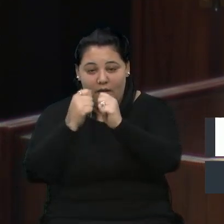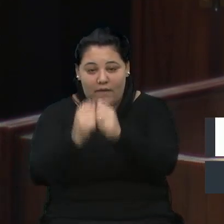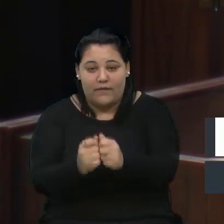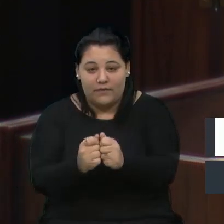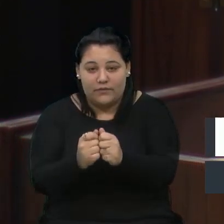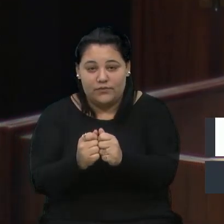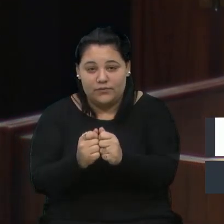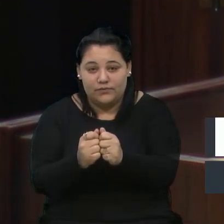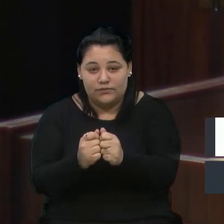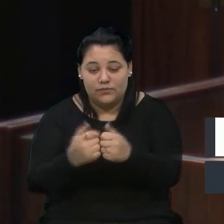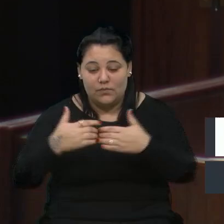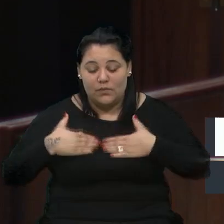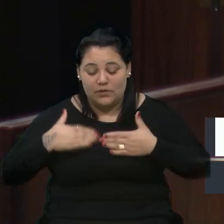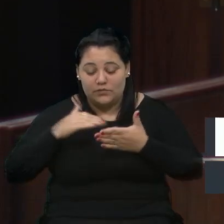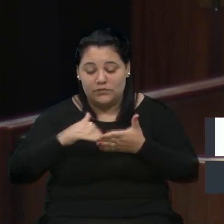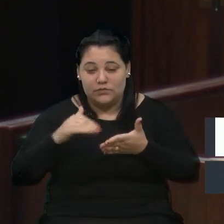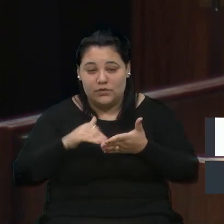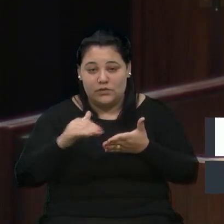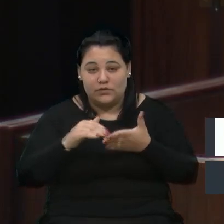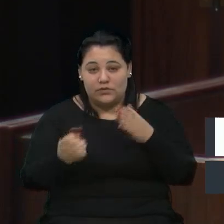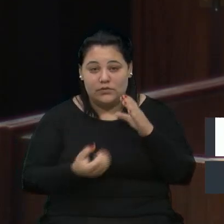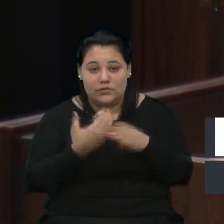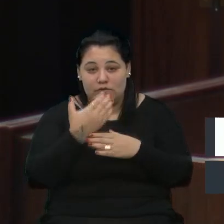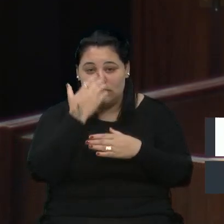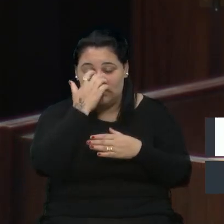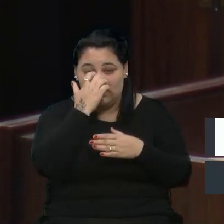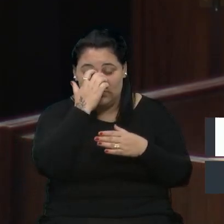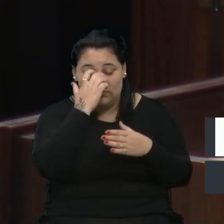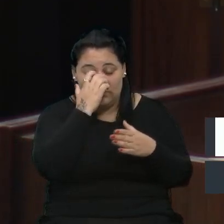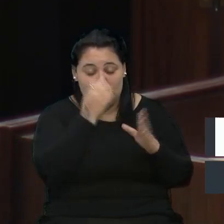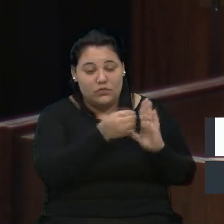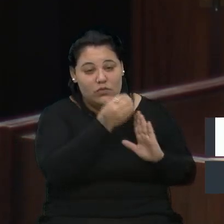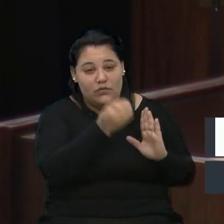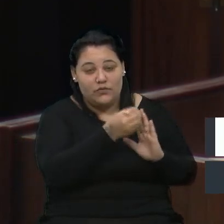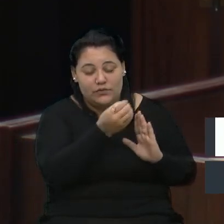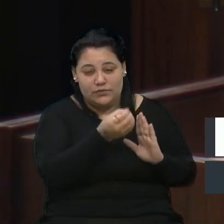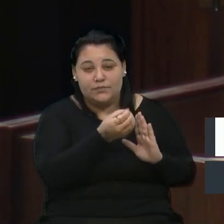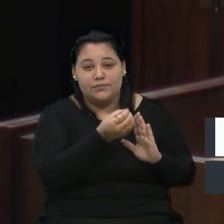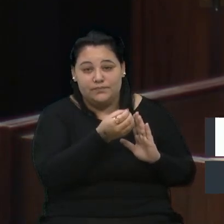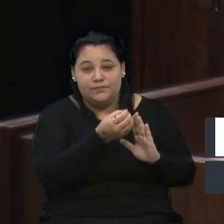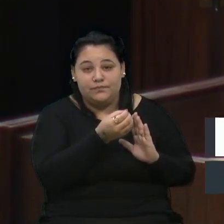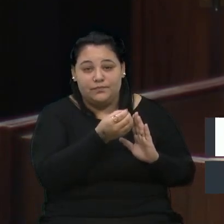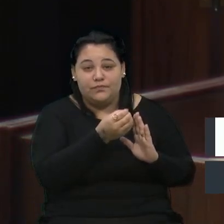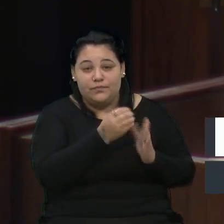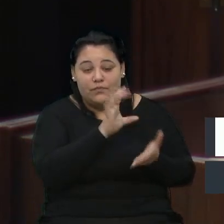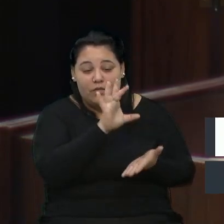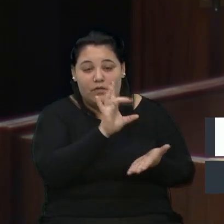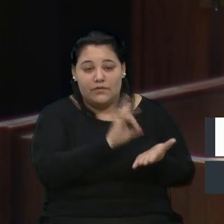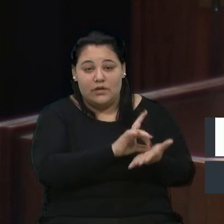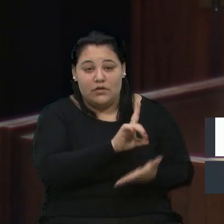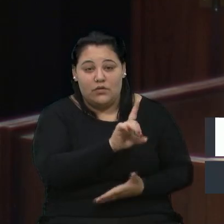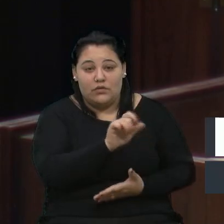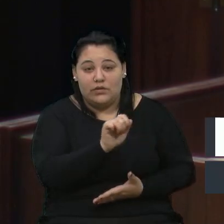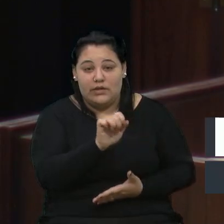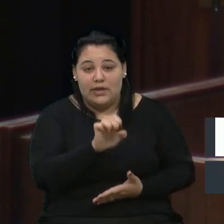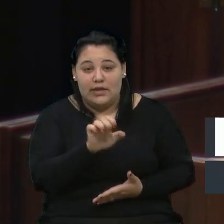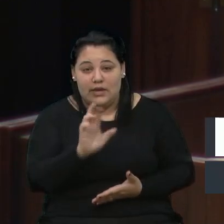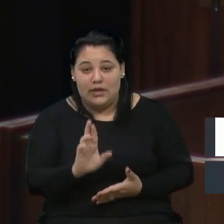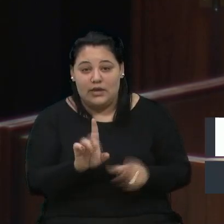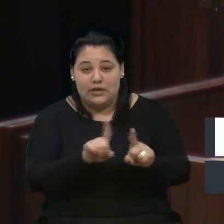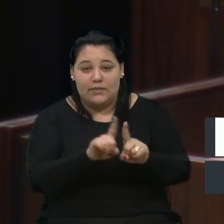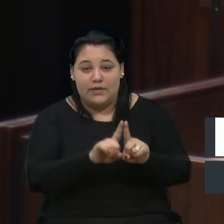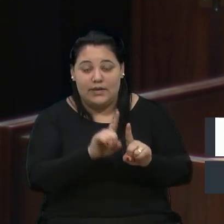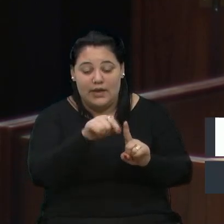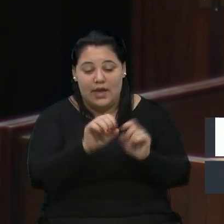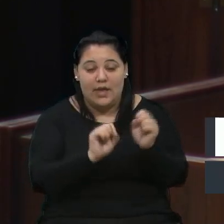meu gabinete elaborando um ofício para oficializar o DAER, essa entidade